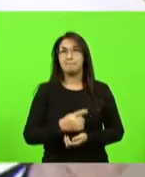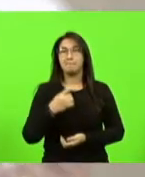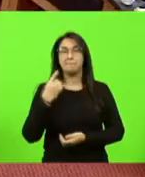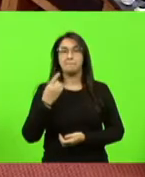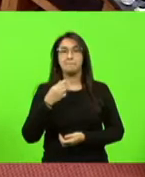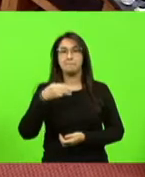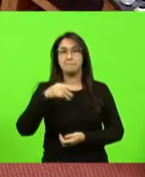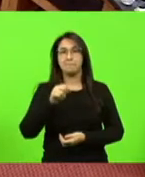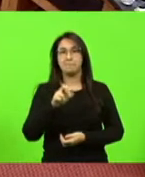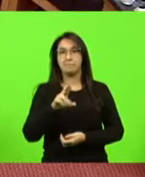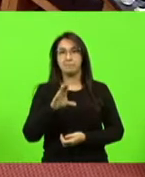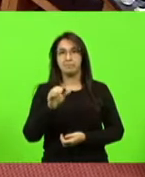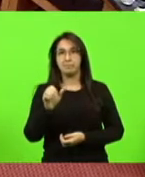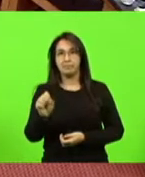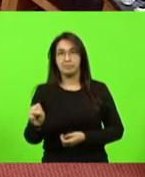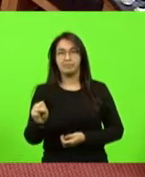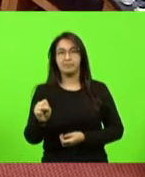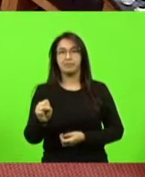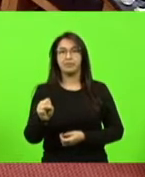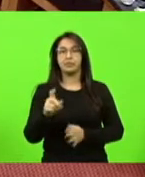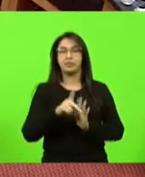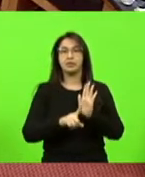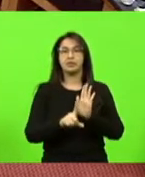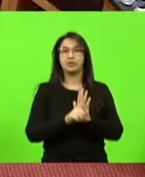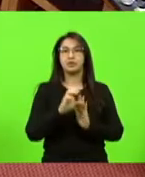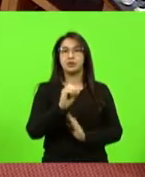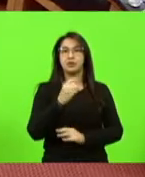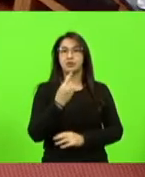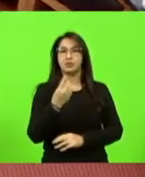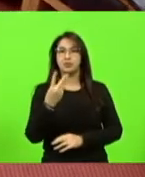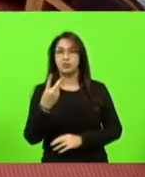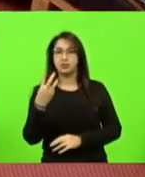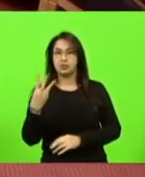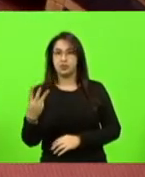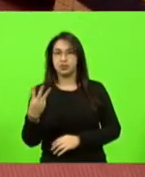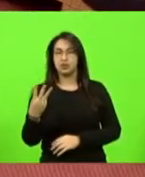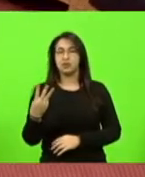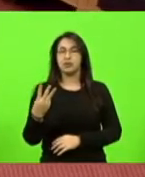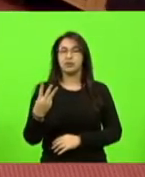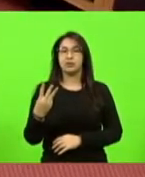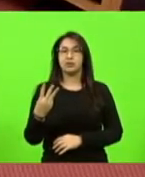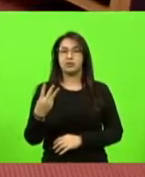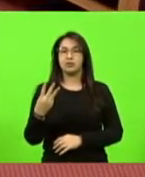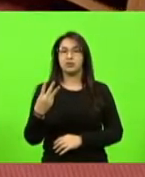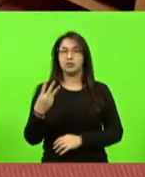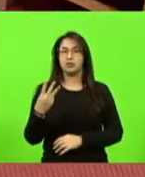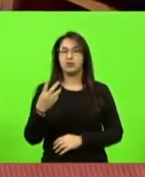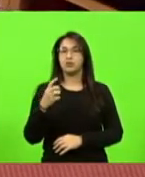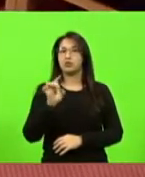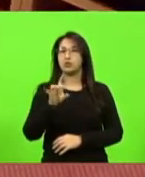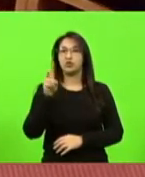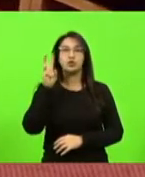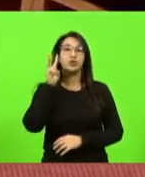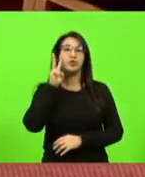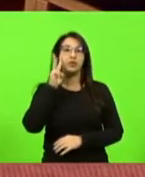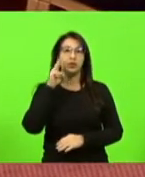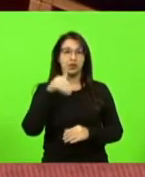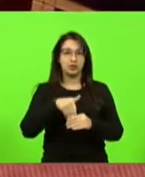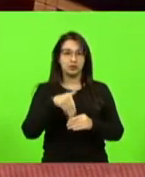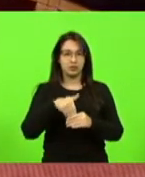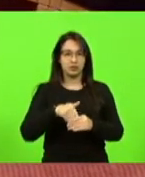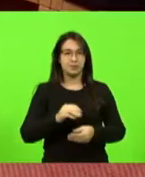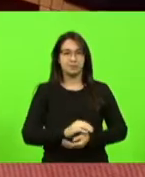você senhor presidente, tem a palavra. O projeto de lei 0123, que é a LDO... Vai ficar pautado para terça-feira do semana que vem,